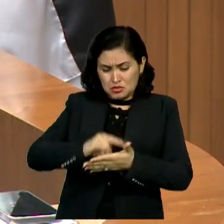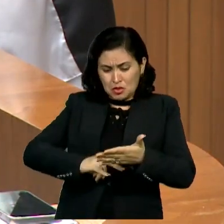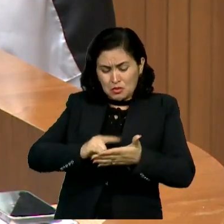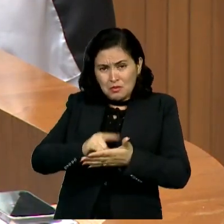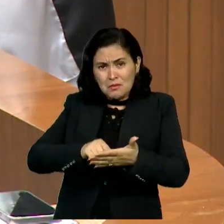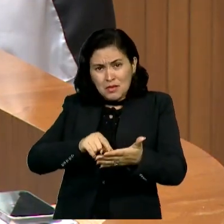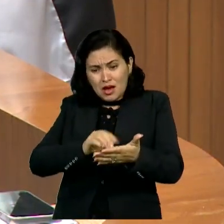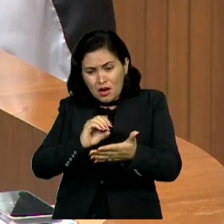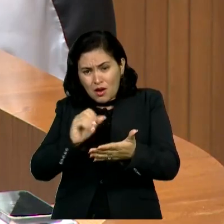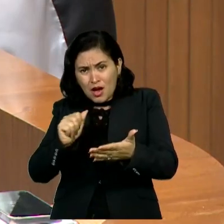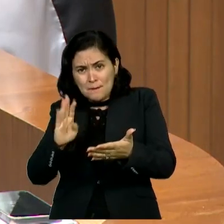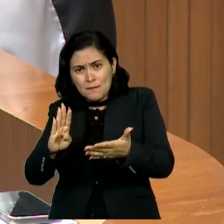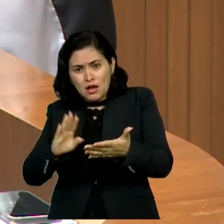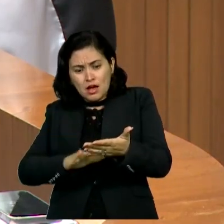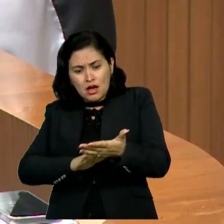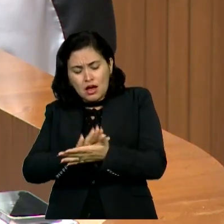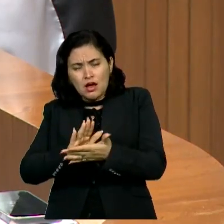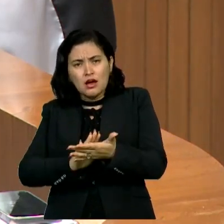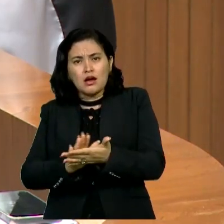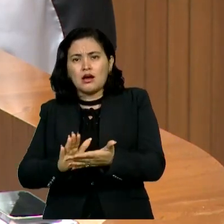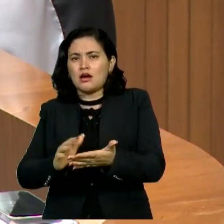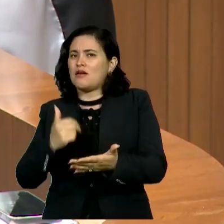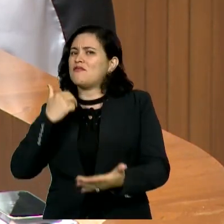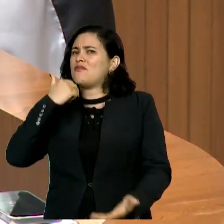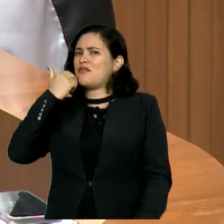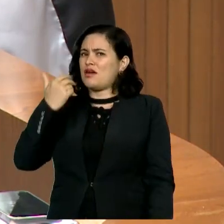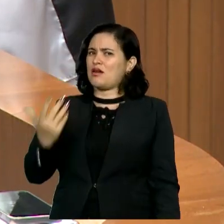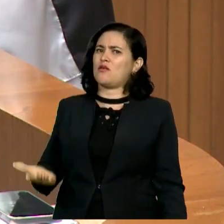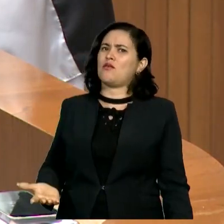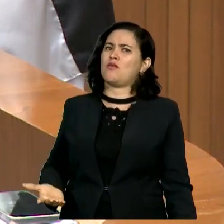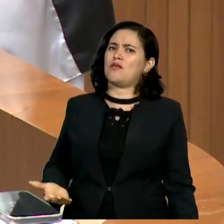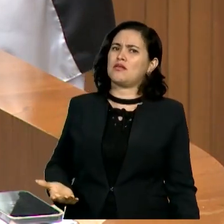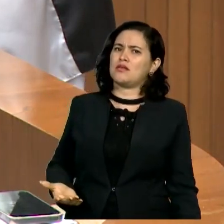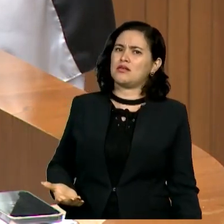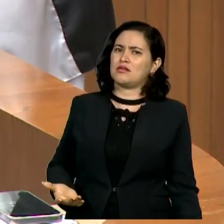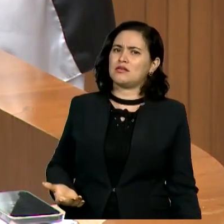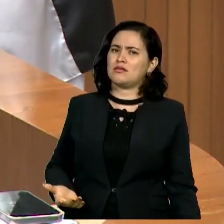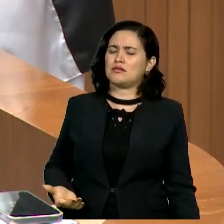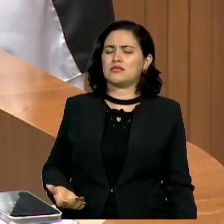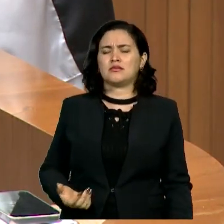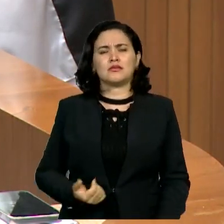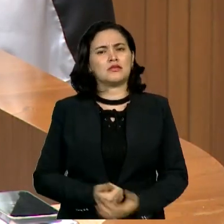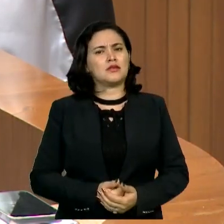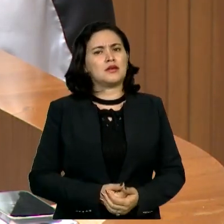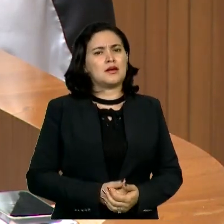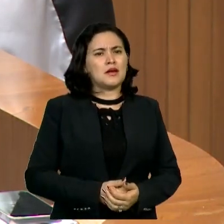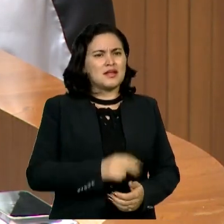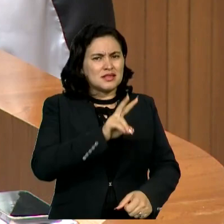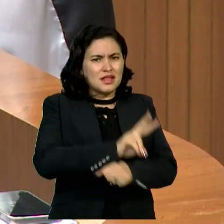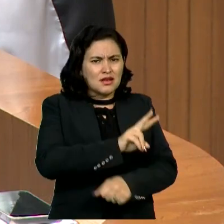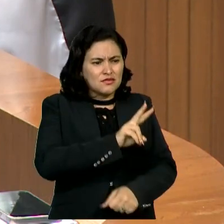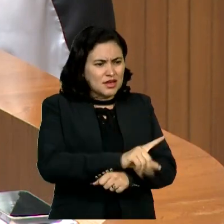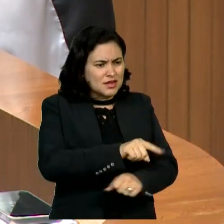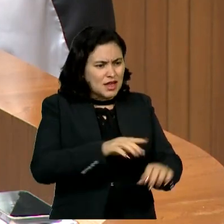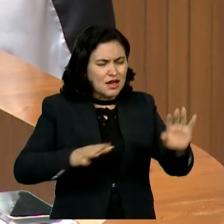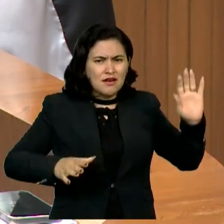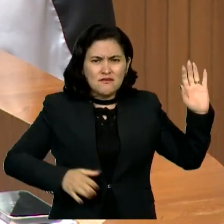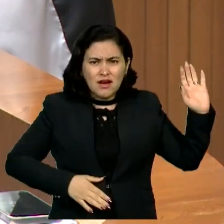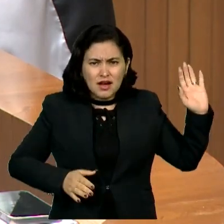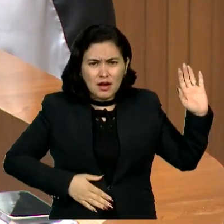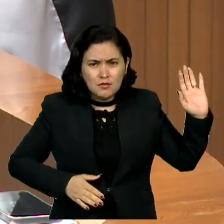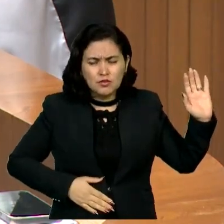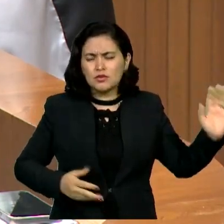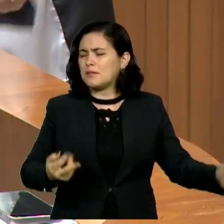a advocacia e os bons advogados. Defensor de advogado bandido,